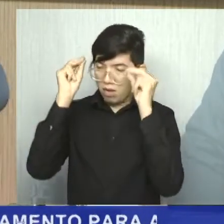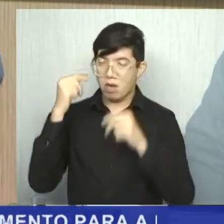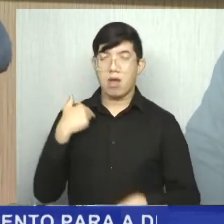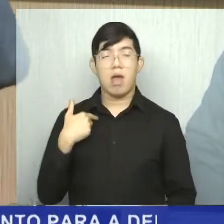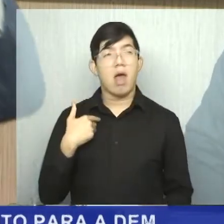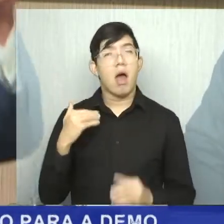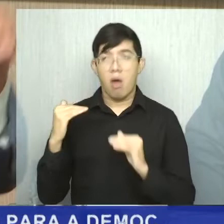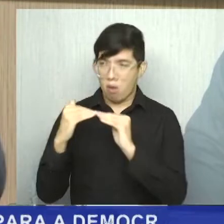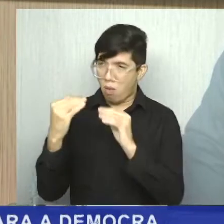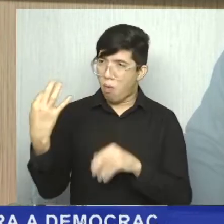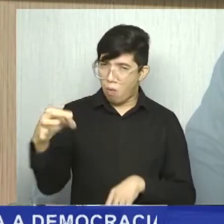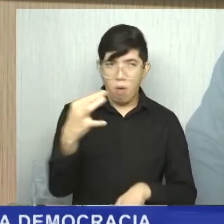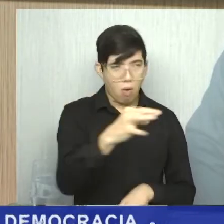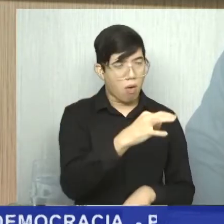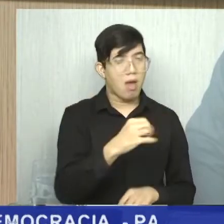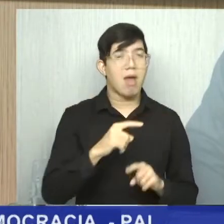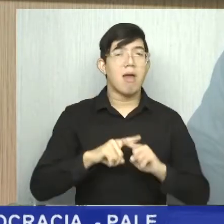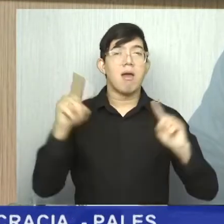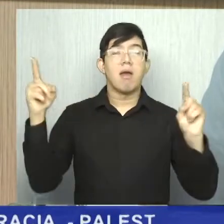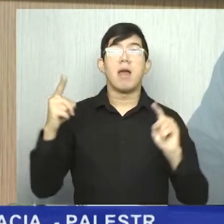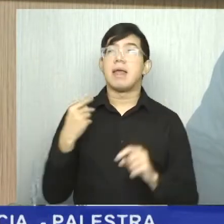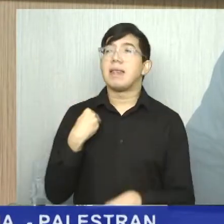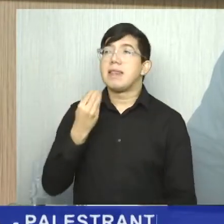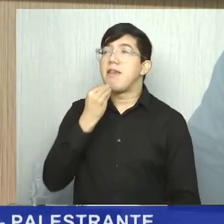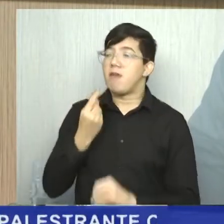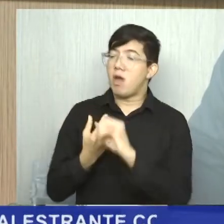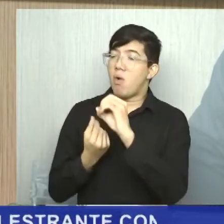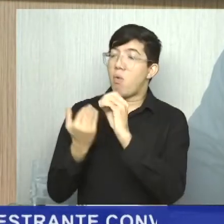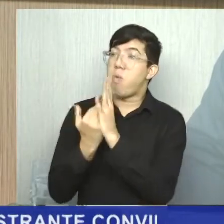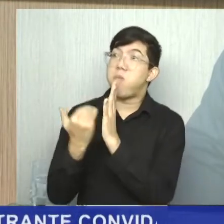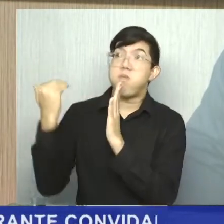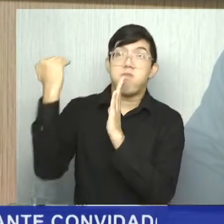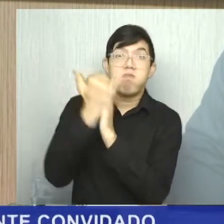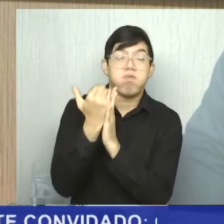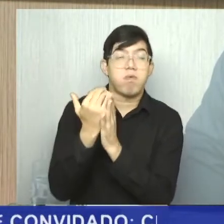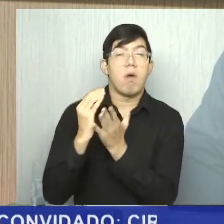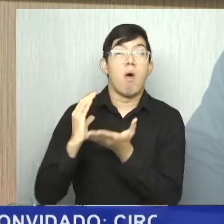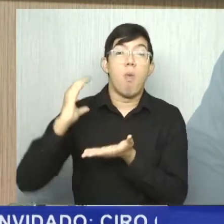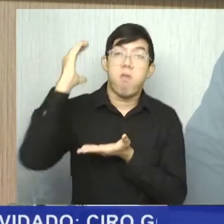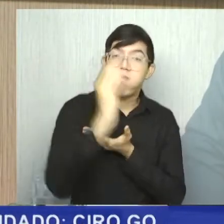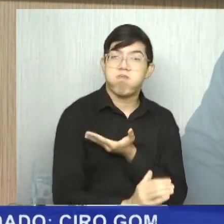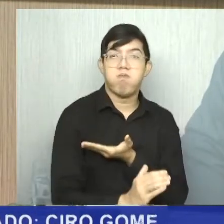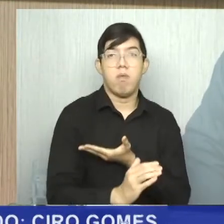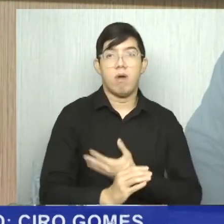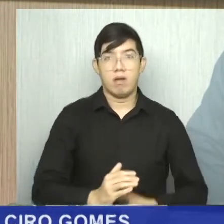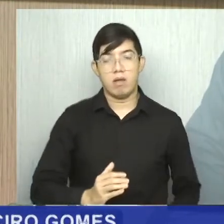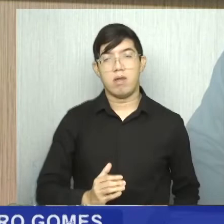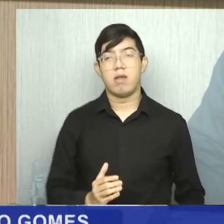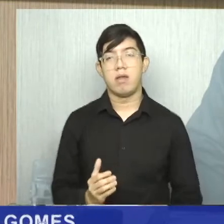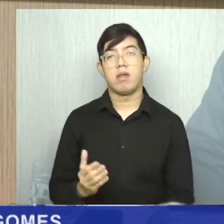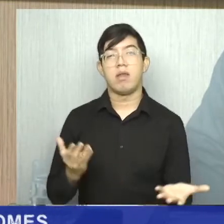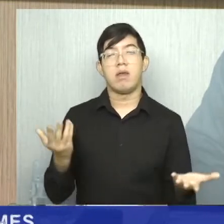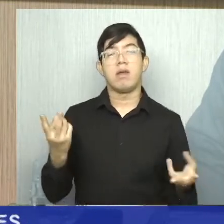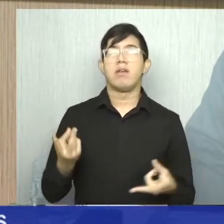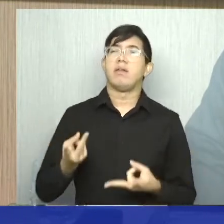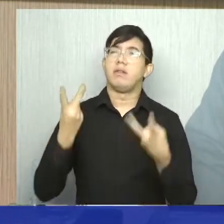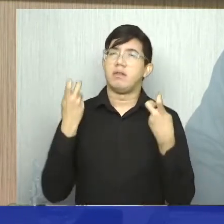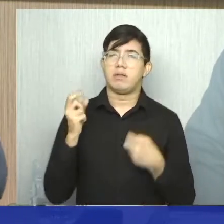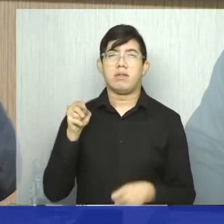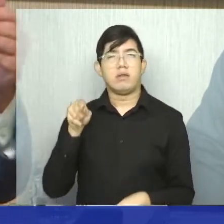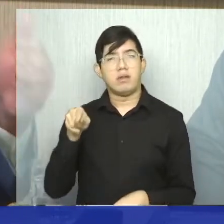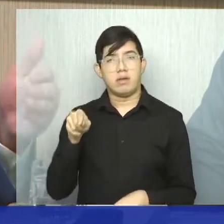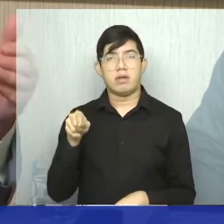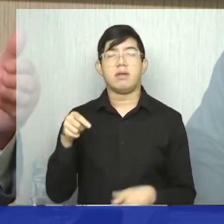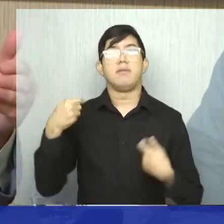a gente redesenha o Pacto Federativo e, necessariamente, do jeito que a coisa está, é necessário